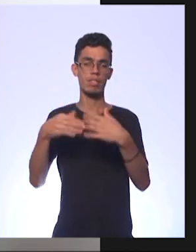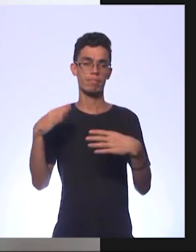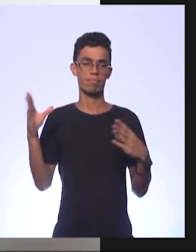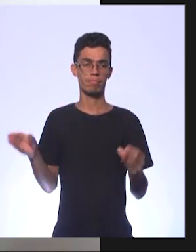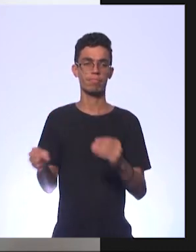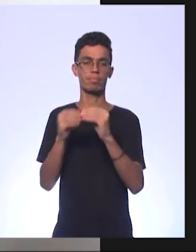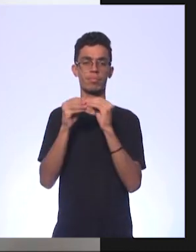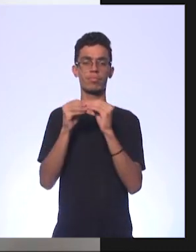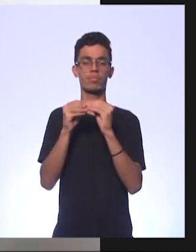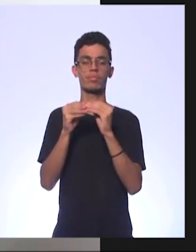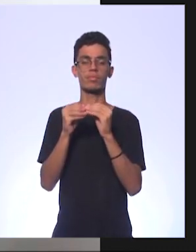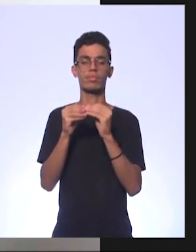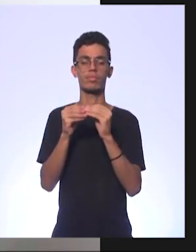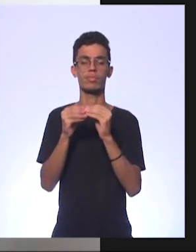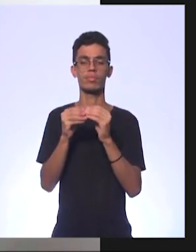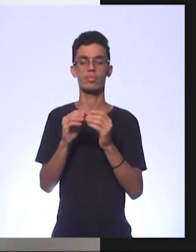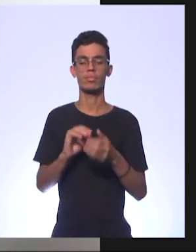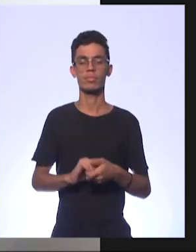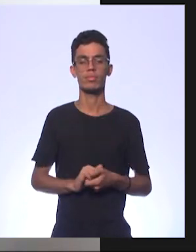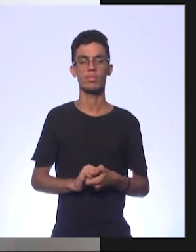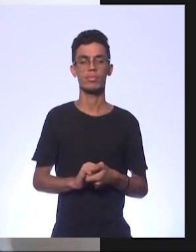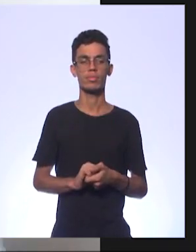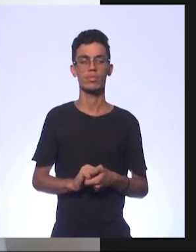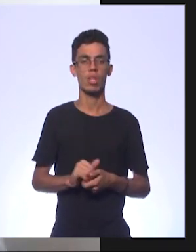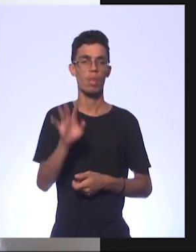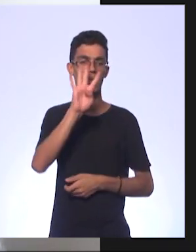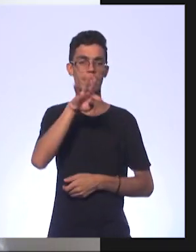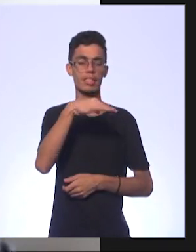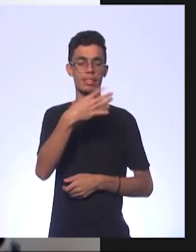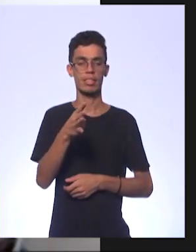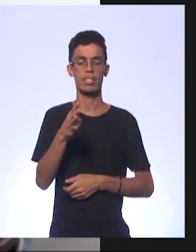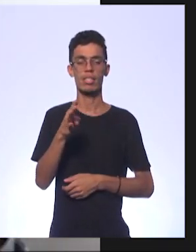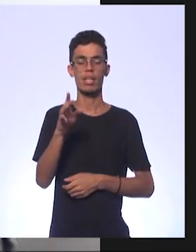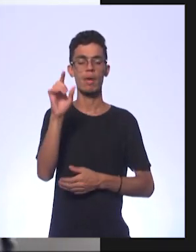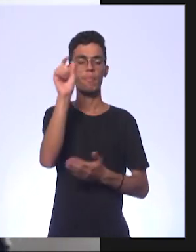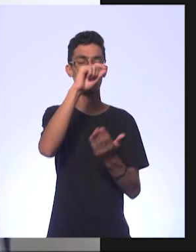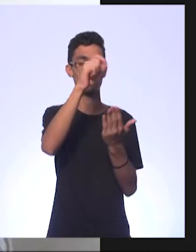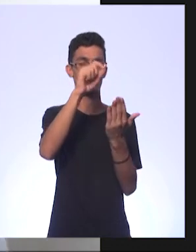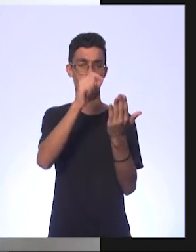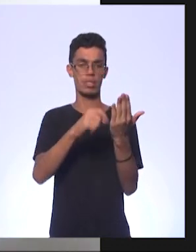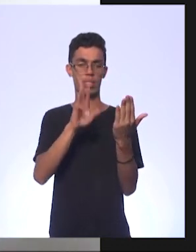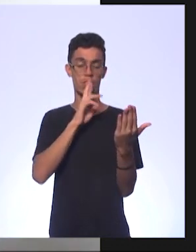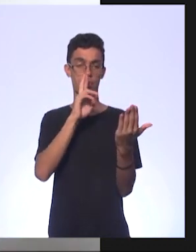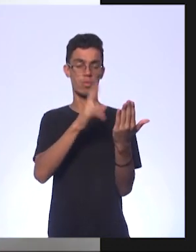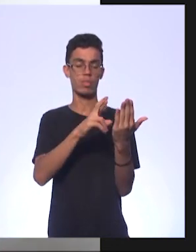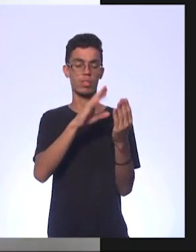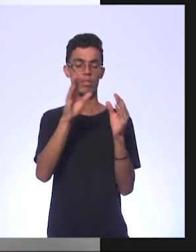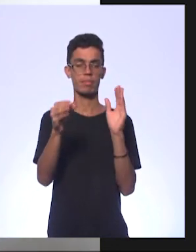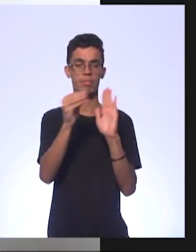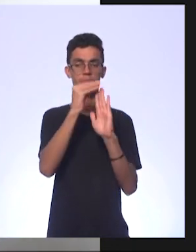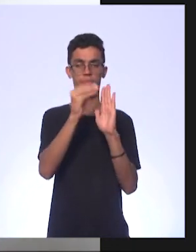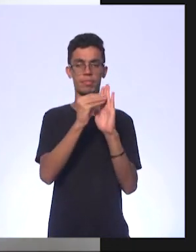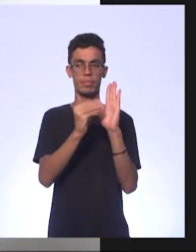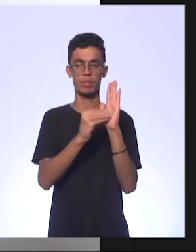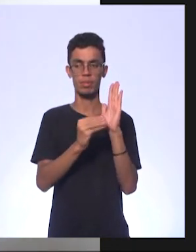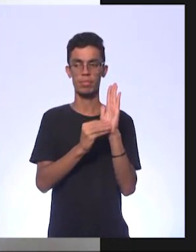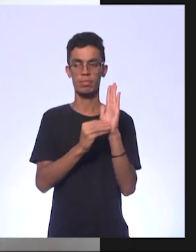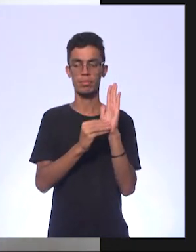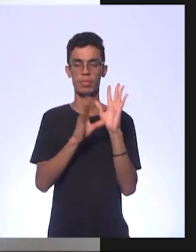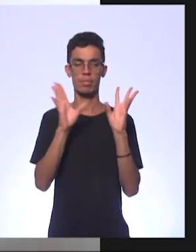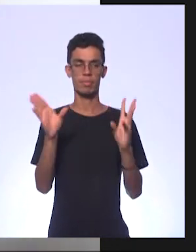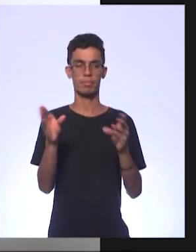significa você criar a grade de resposta, o gabarito? Você, então, está implementando a rubrica. Agora,